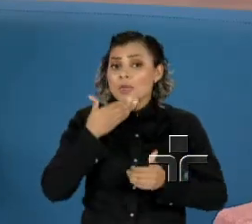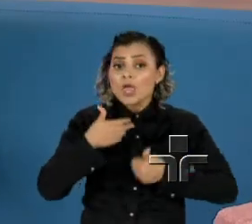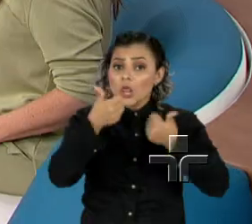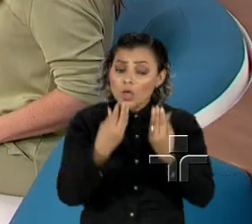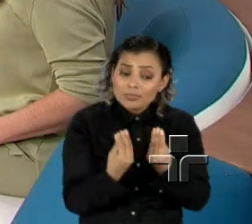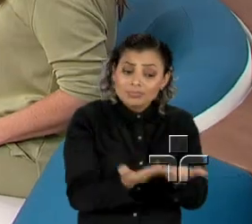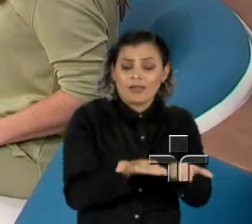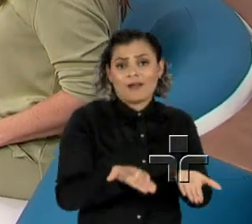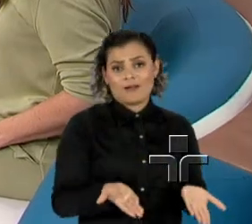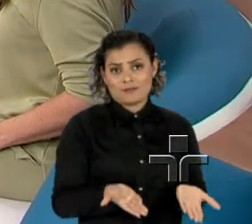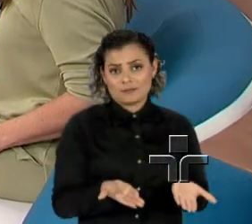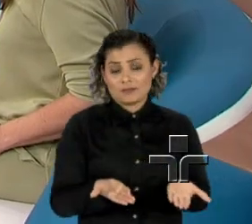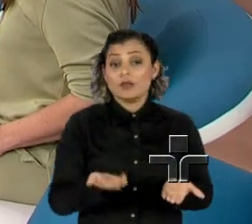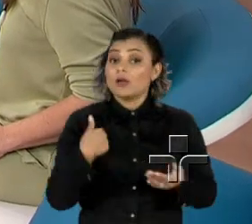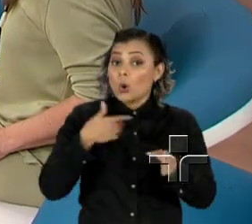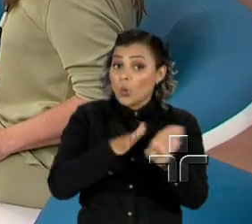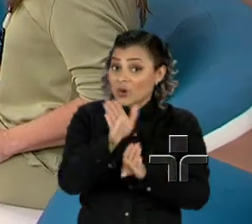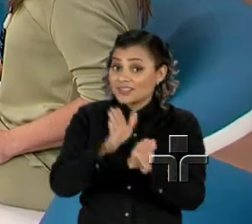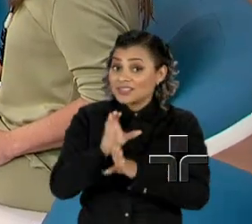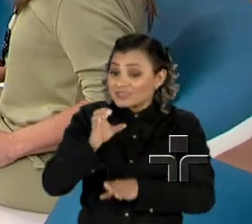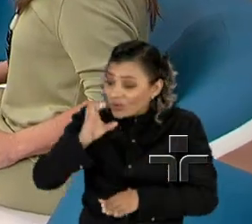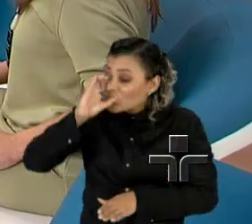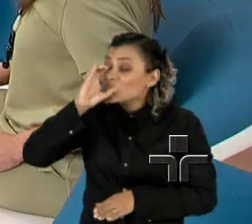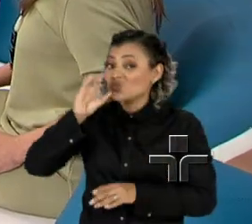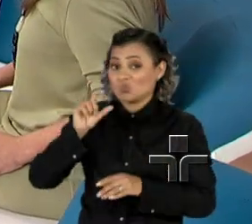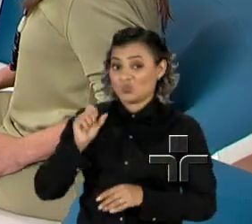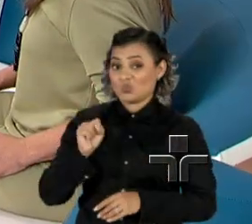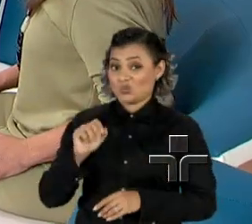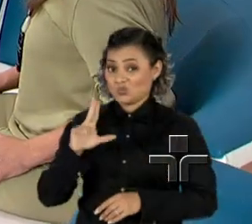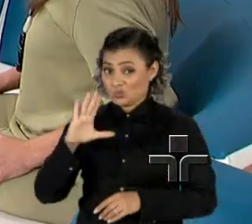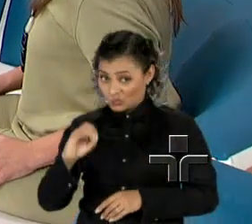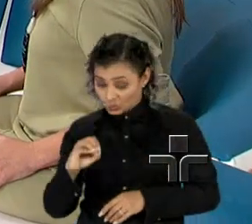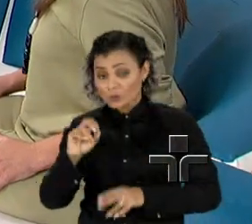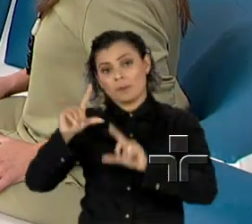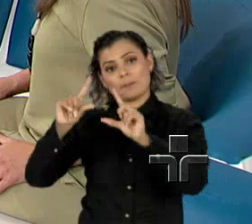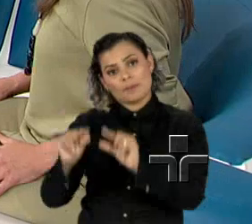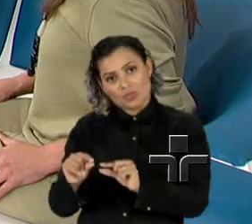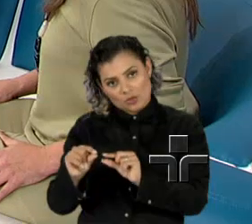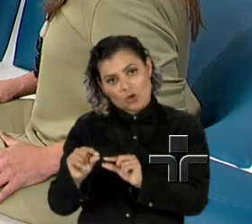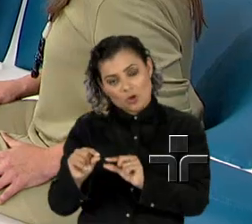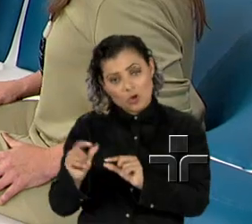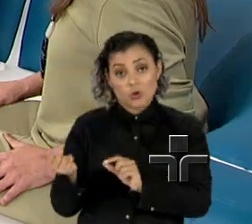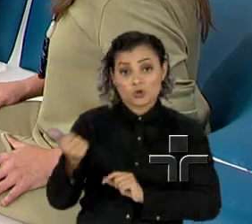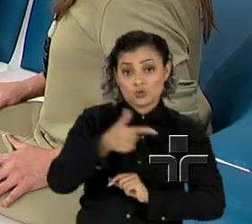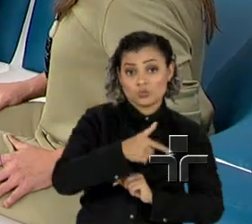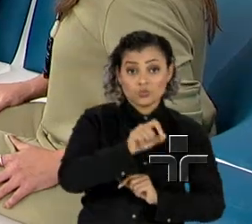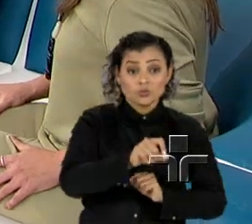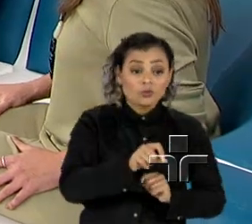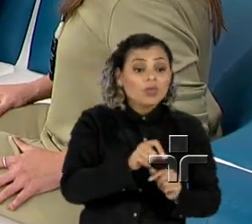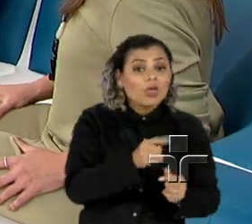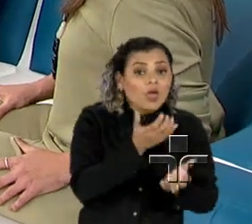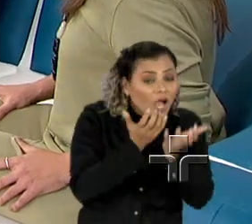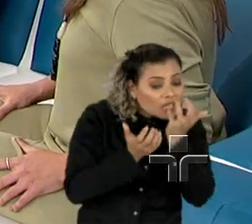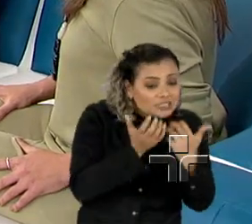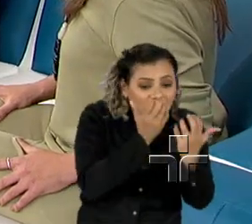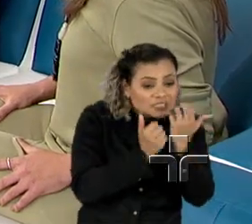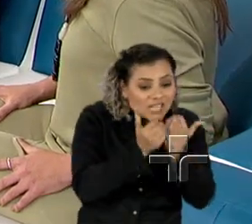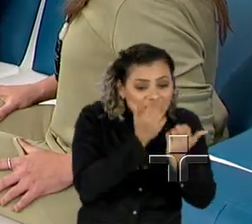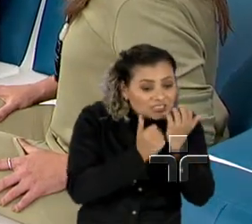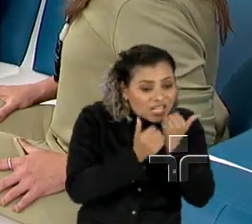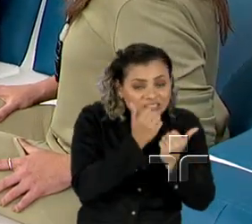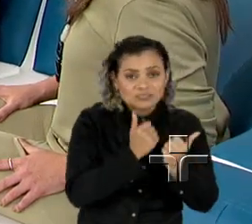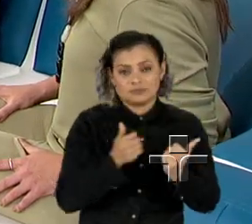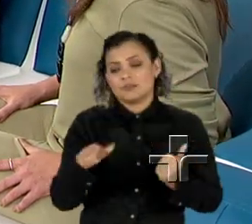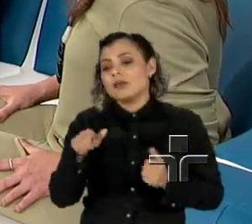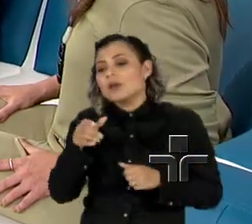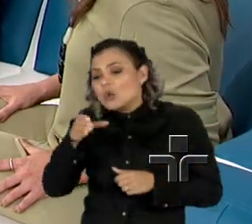dê. Hoje em dia, a recomendação de suco está menor. A gente prefere que as crianças comam, não bebam. É, da fruta. É, fruta